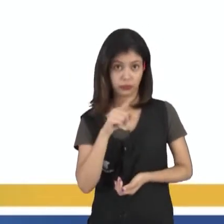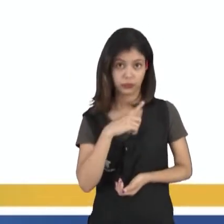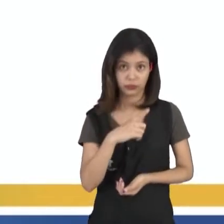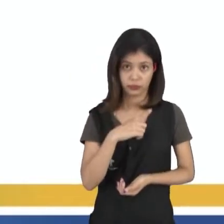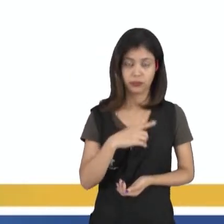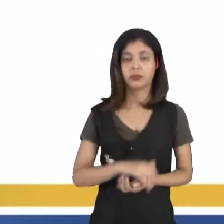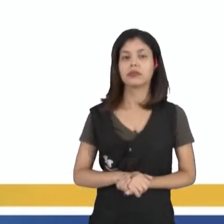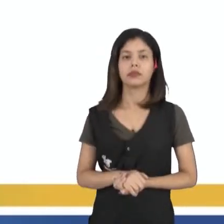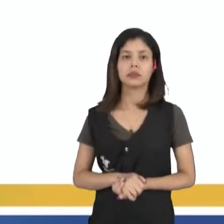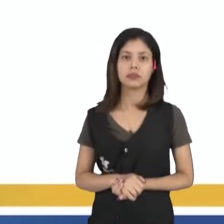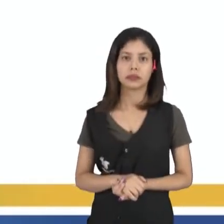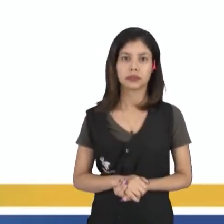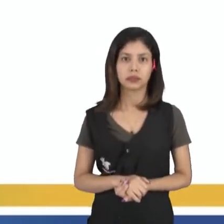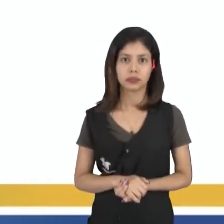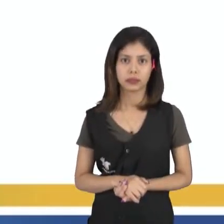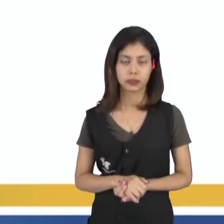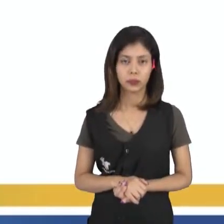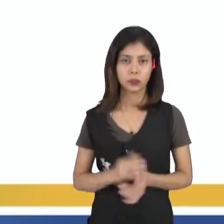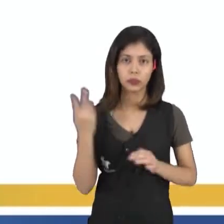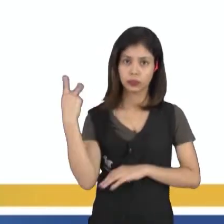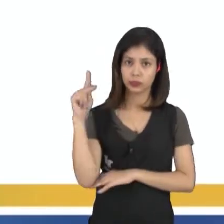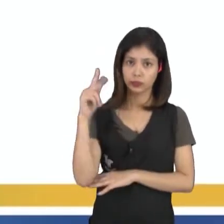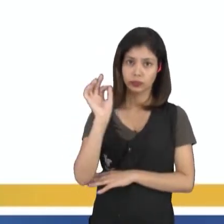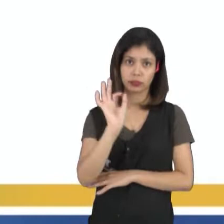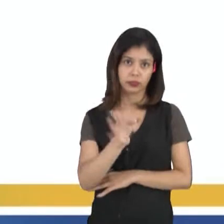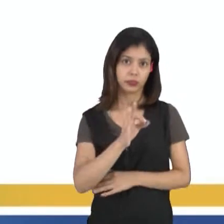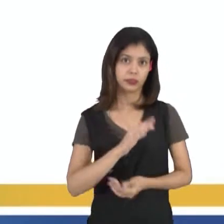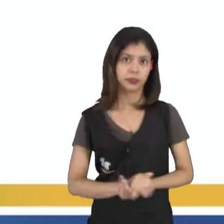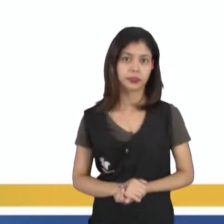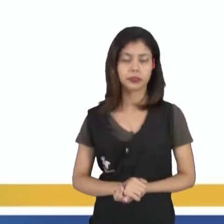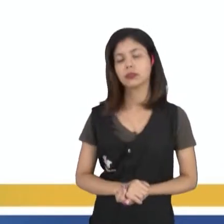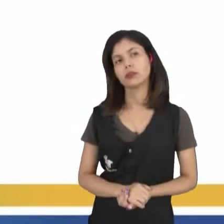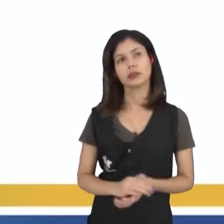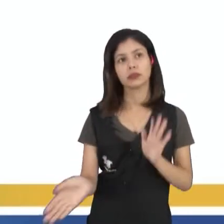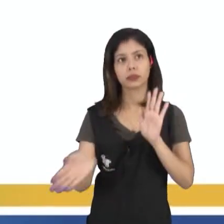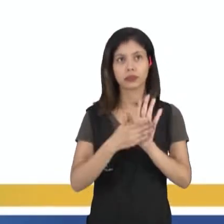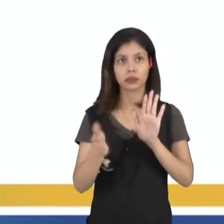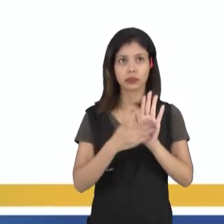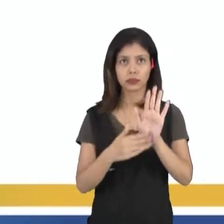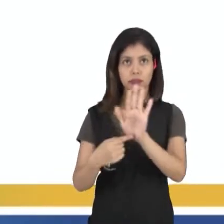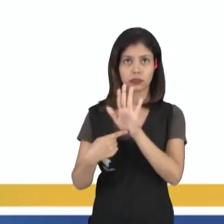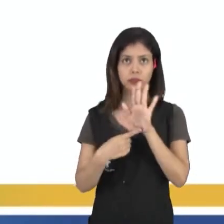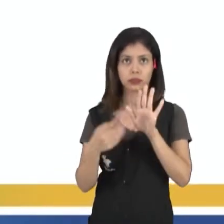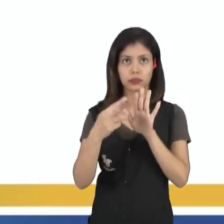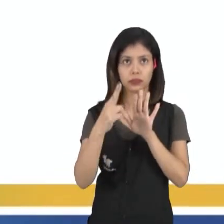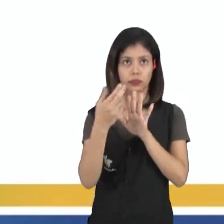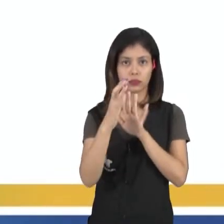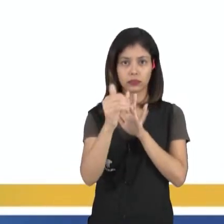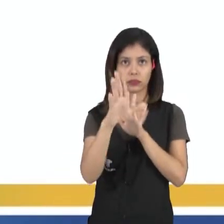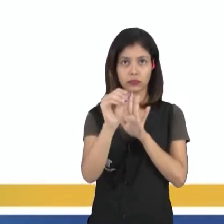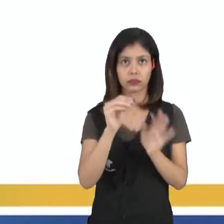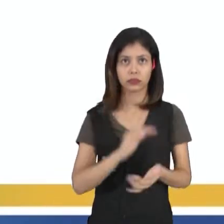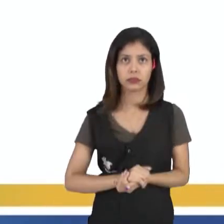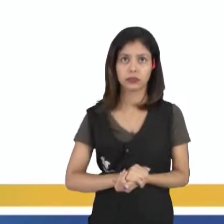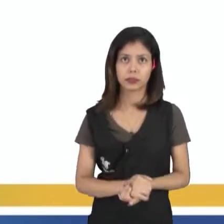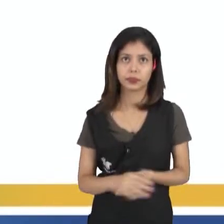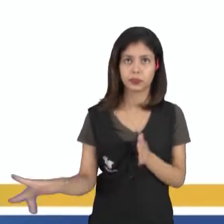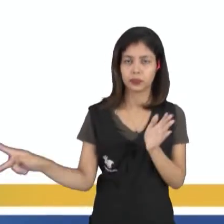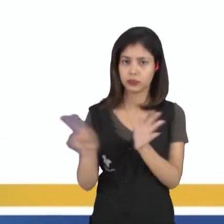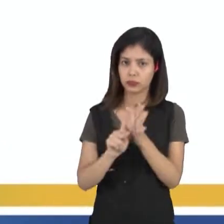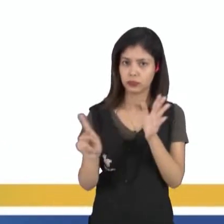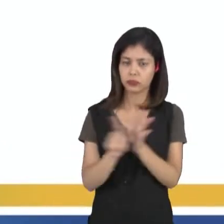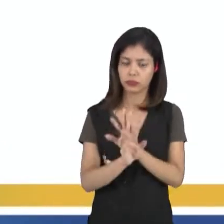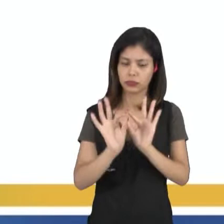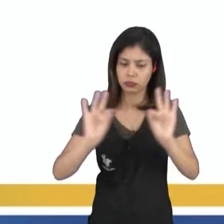está dando ali para aquele período, tá? Proporcional, de proporção mesmo, tá? a